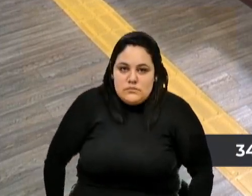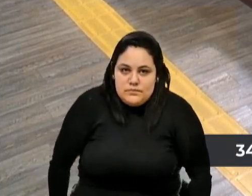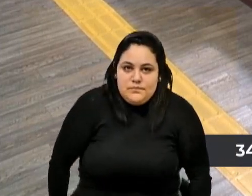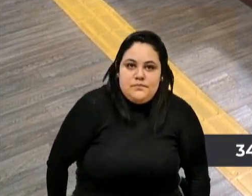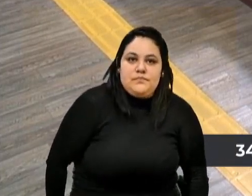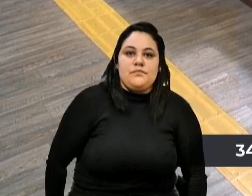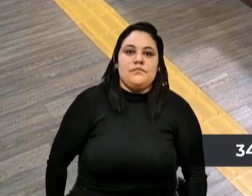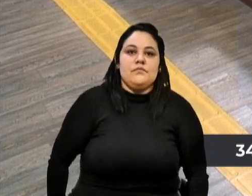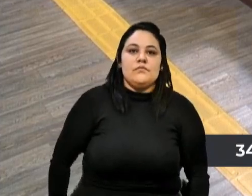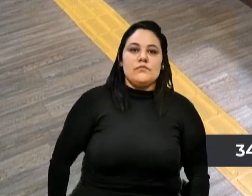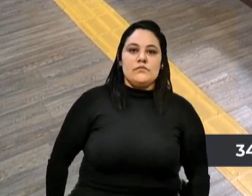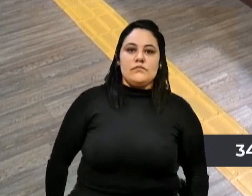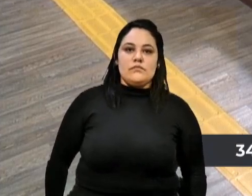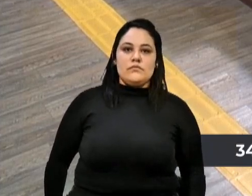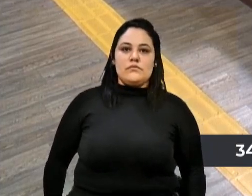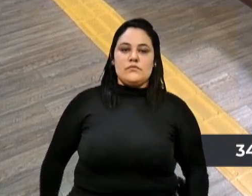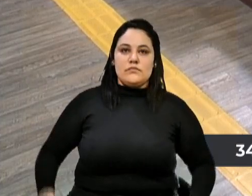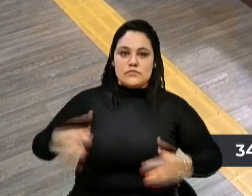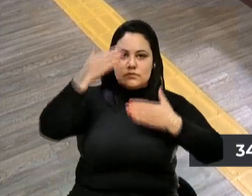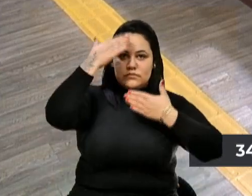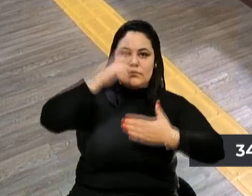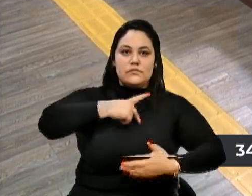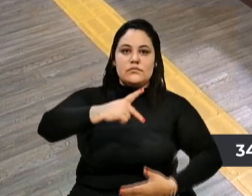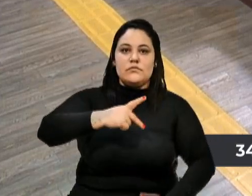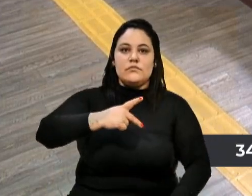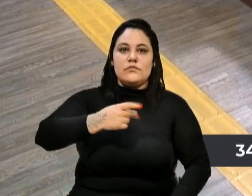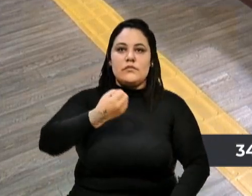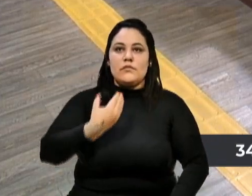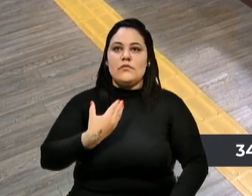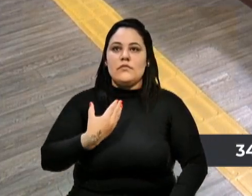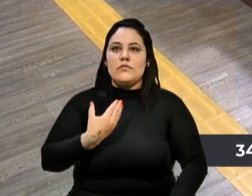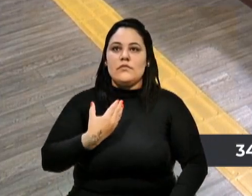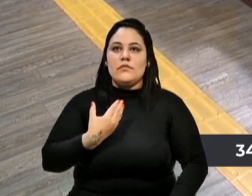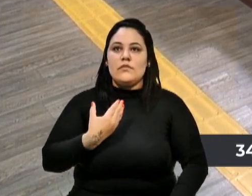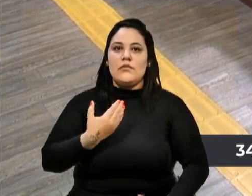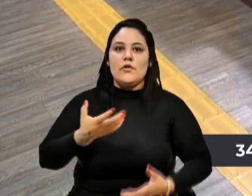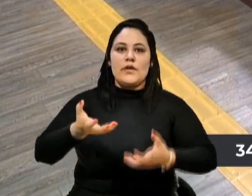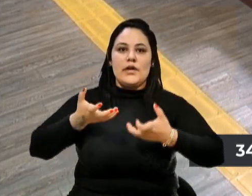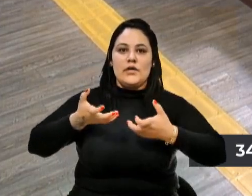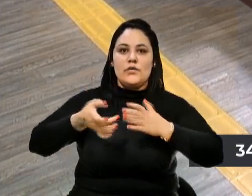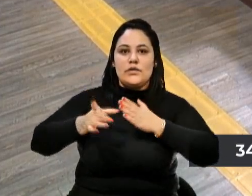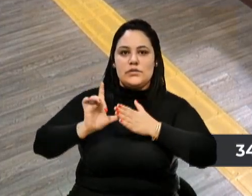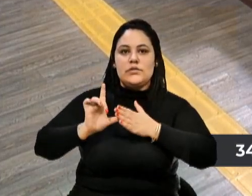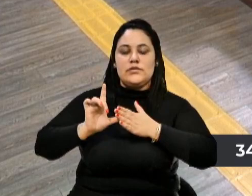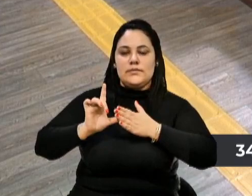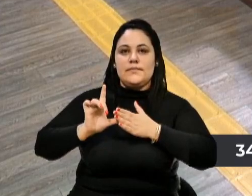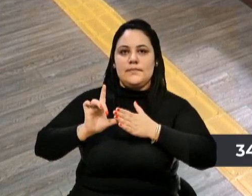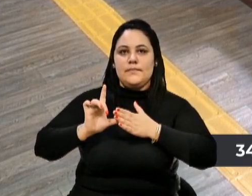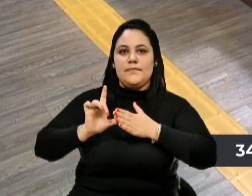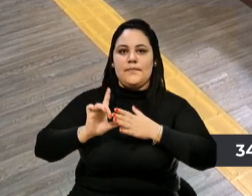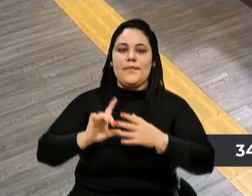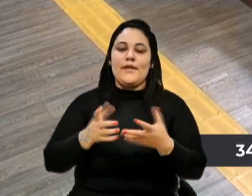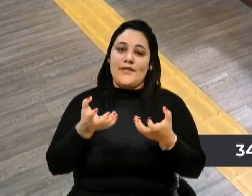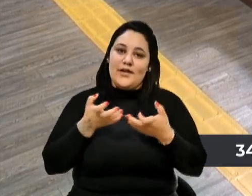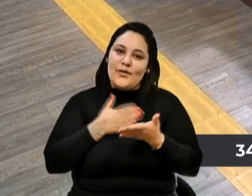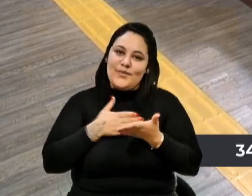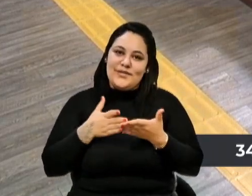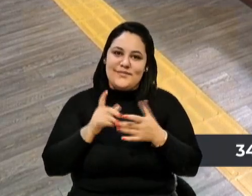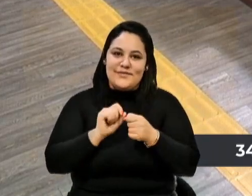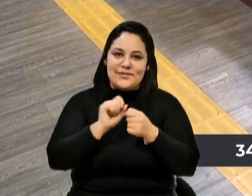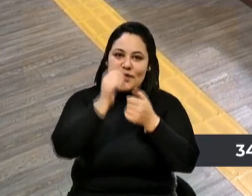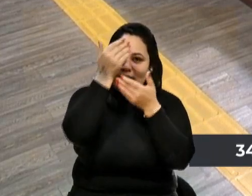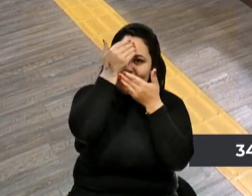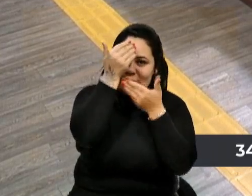Obrigado, presidente. Bom, eu quero, antes de mais nada, fazer um agradecimento a todos